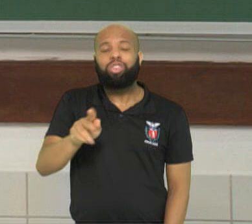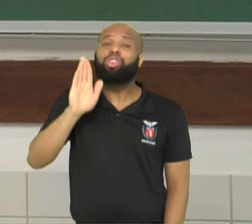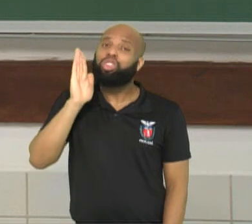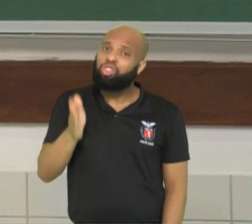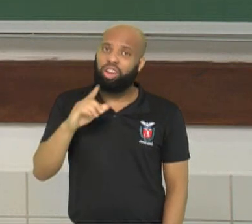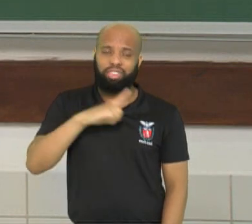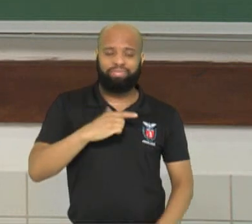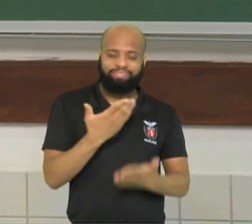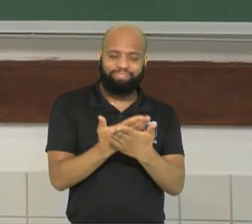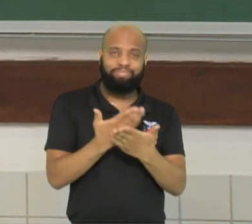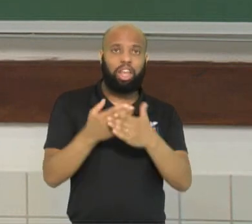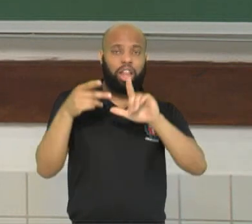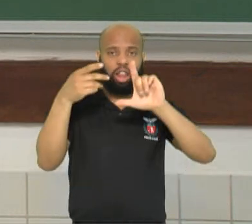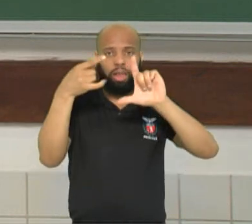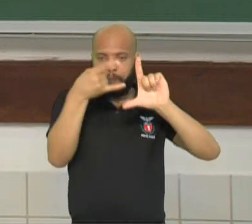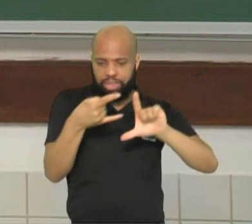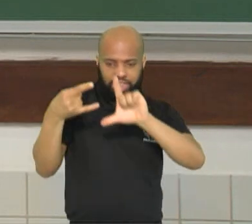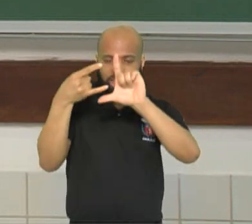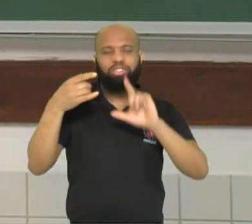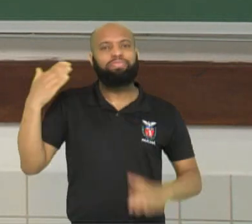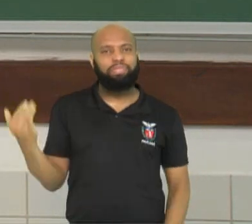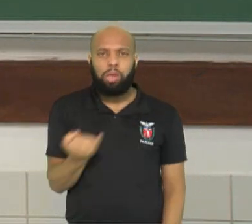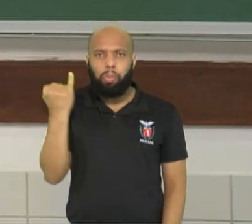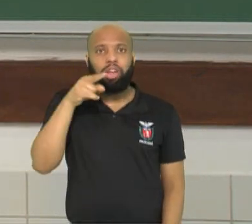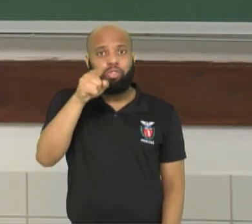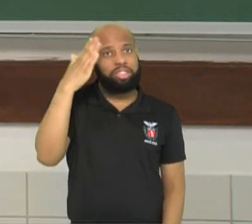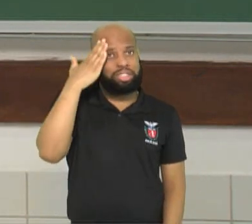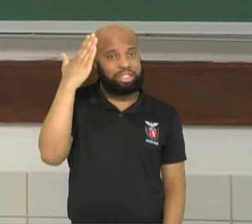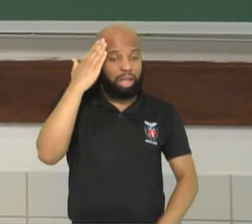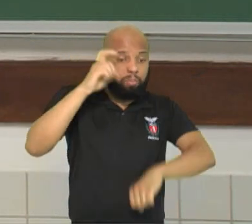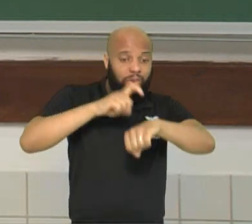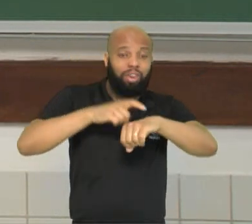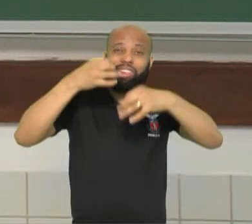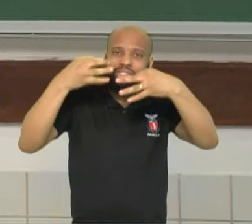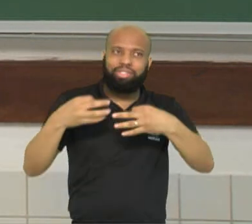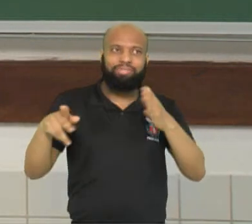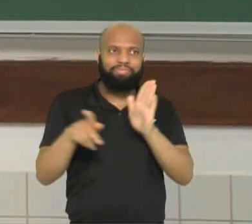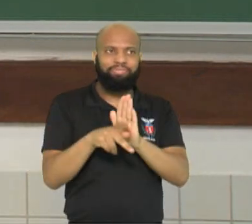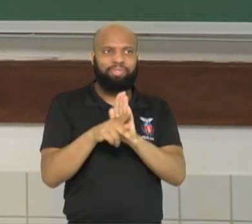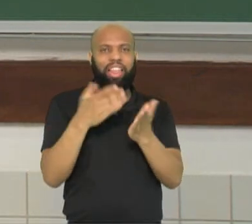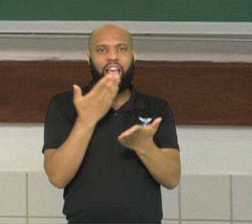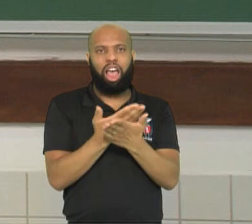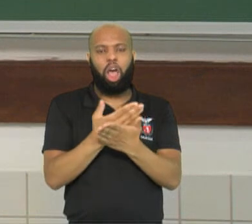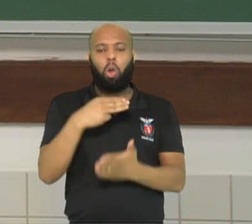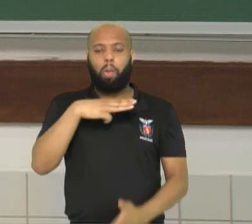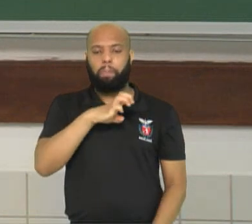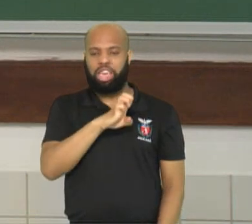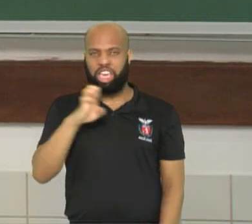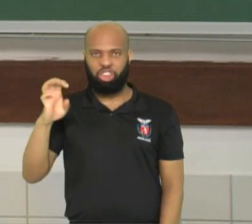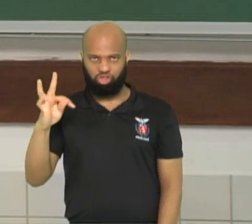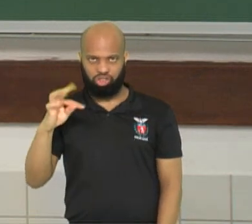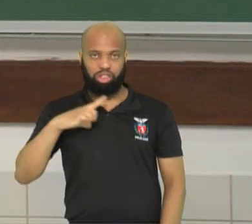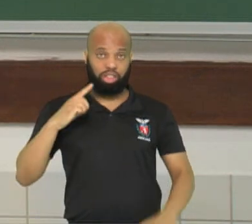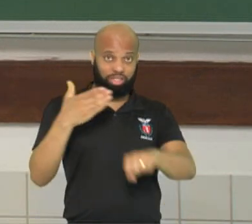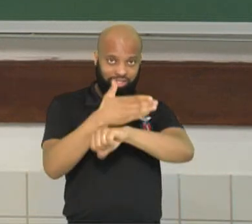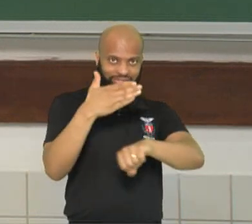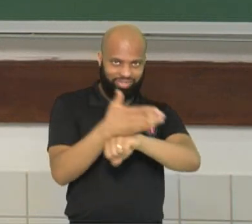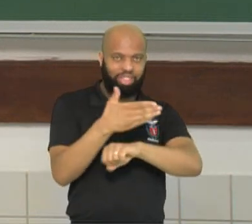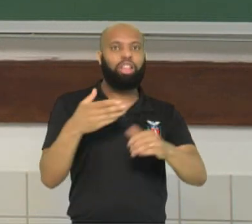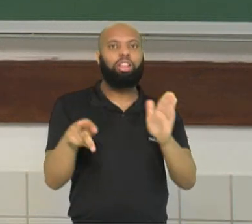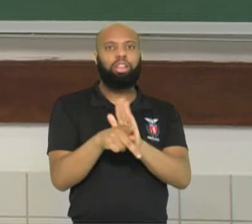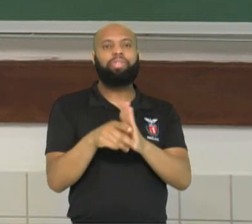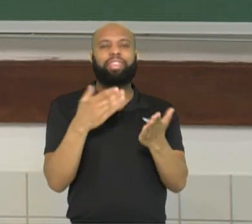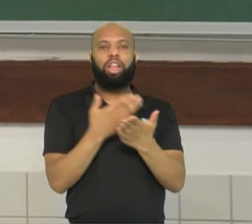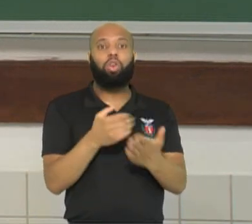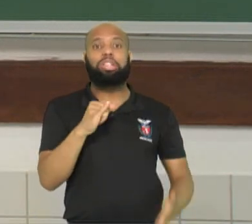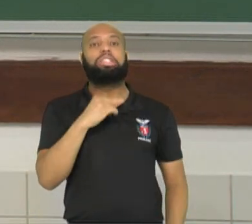aula por Meet. Então, é importante que você saiba os horários dessa aula e participe dessas aulas. Se você